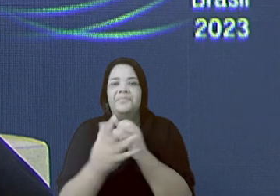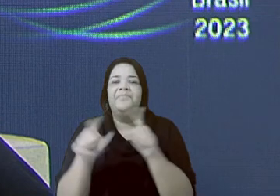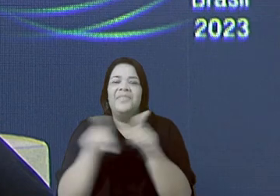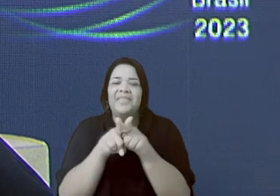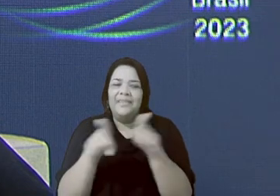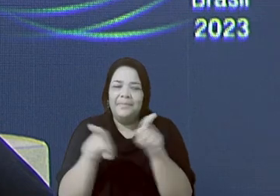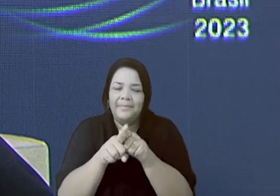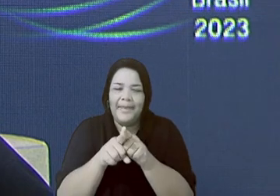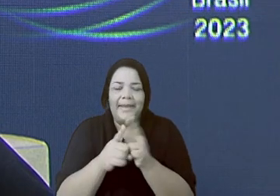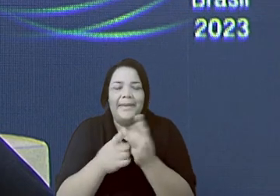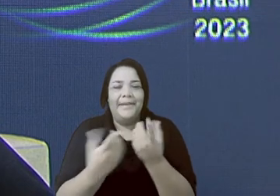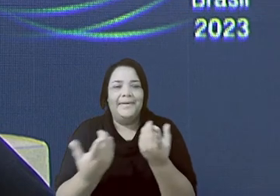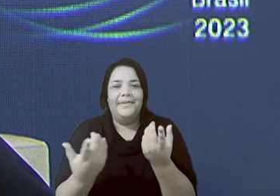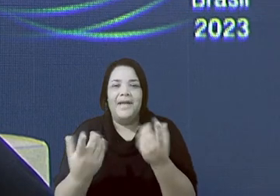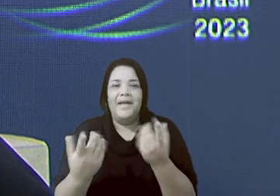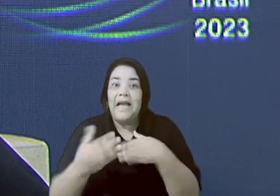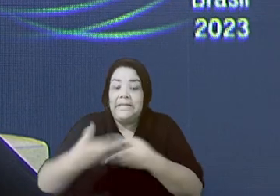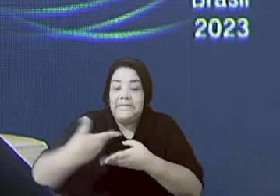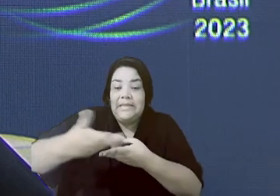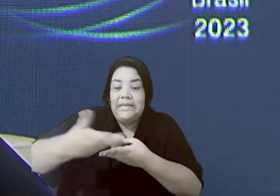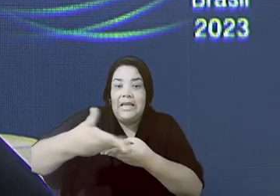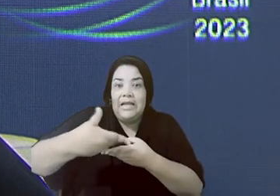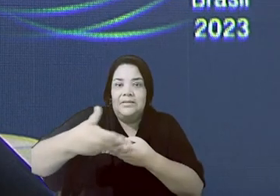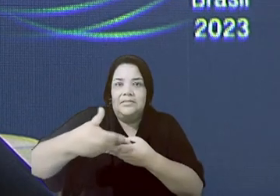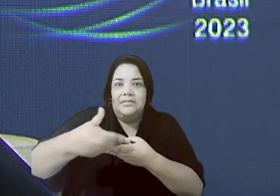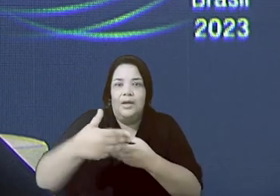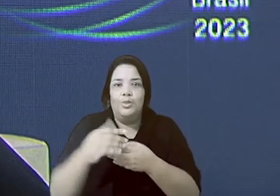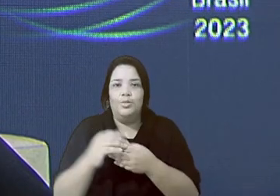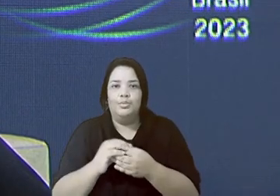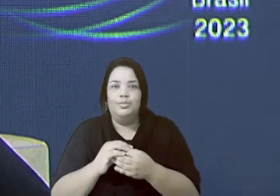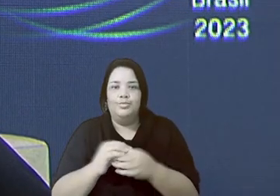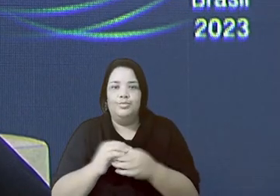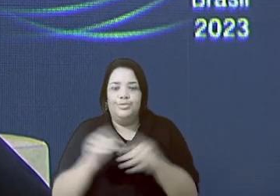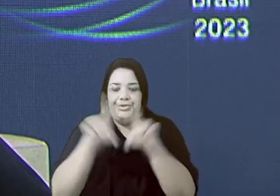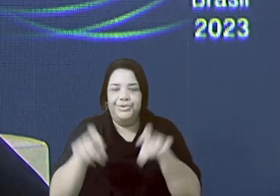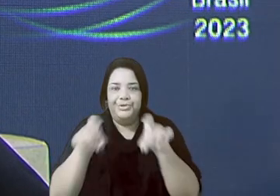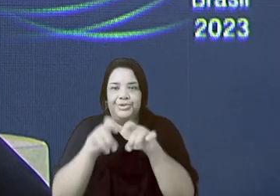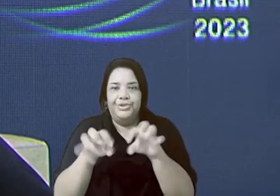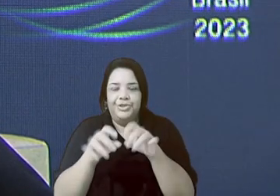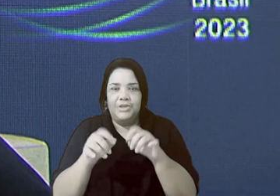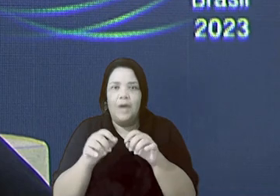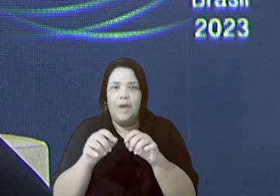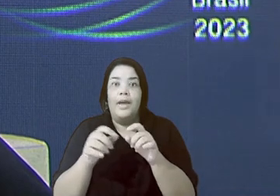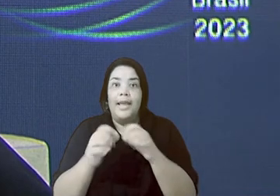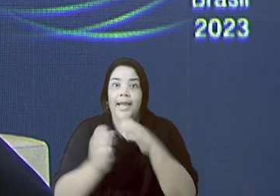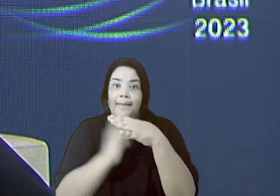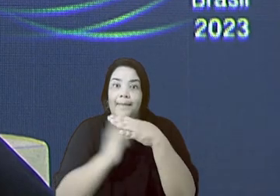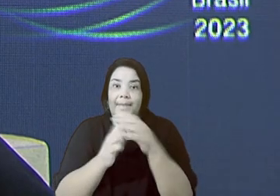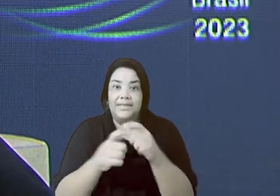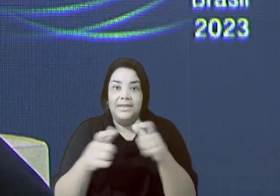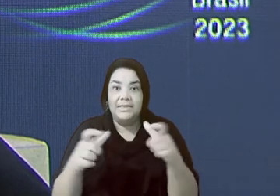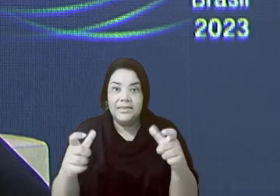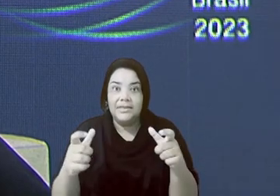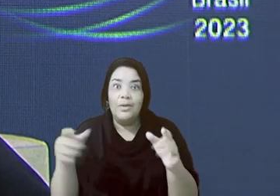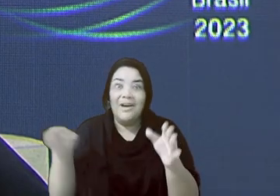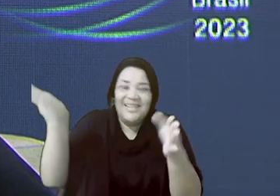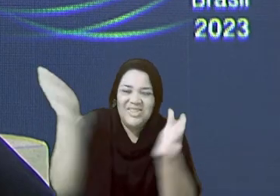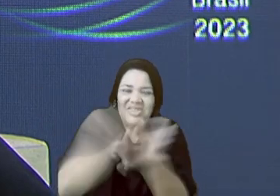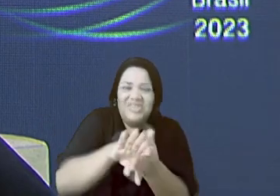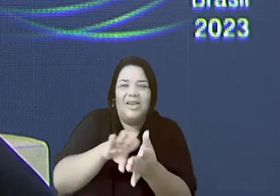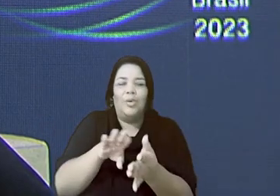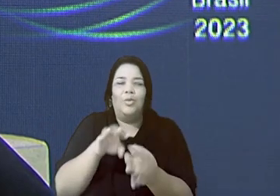no nosso caso específico a gente vinha tracionando empresa crescendo e o convite chegou a gente estava no meio de uma rodada de